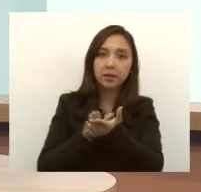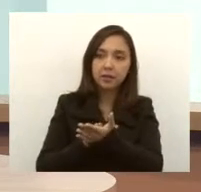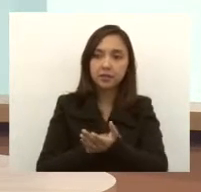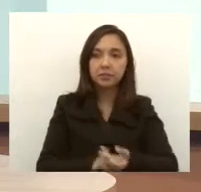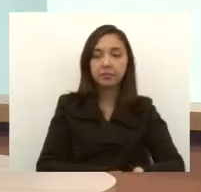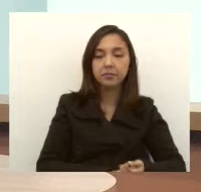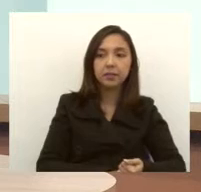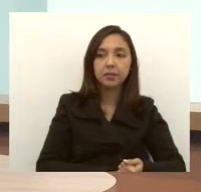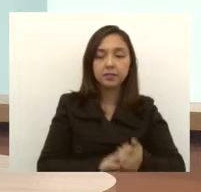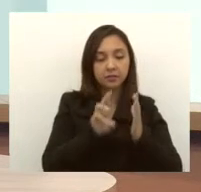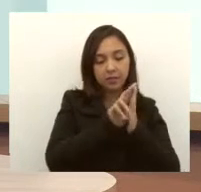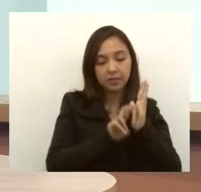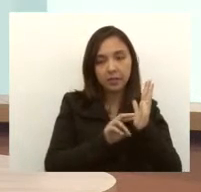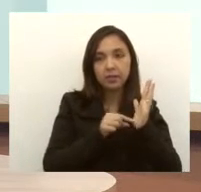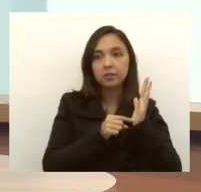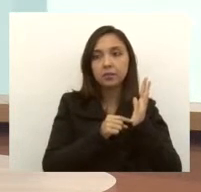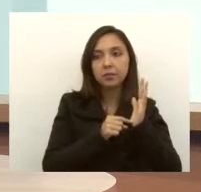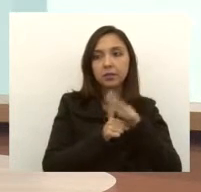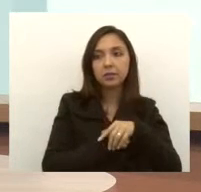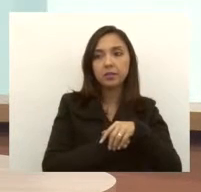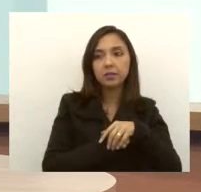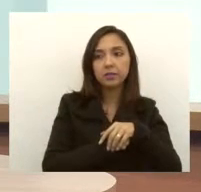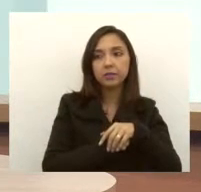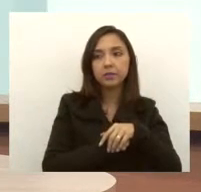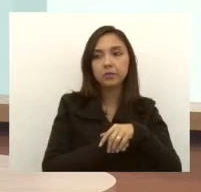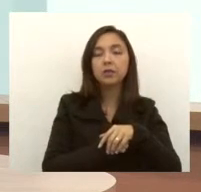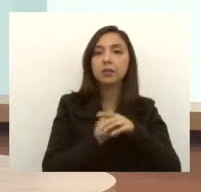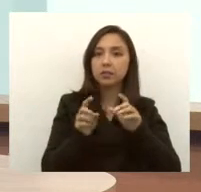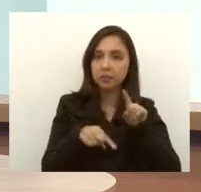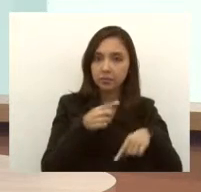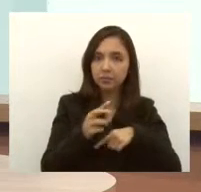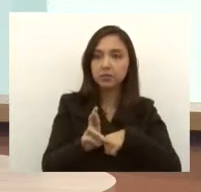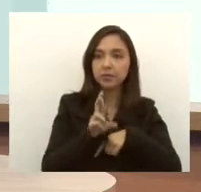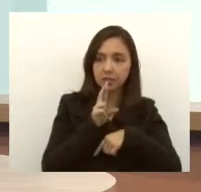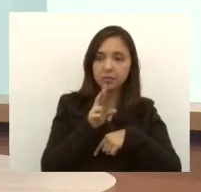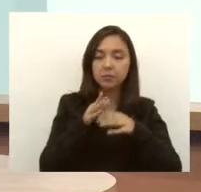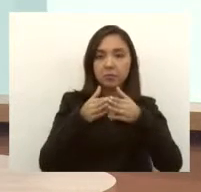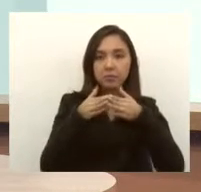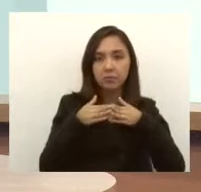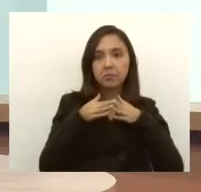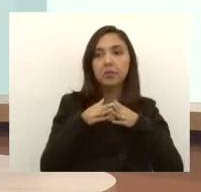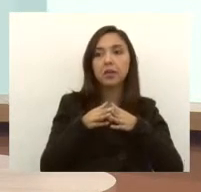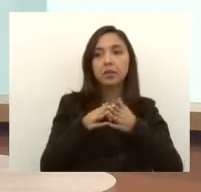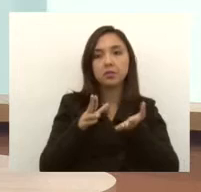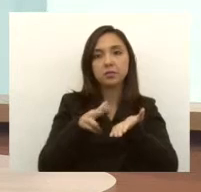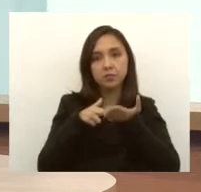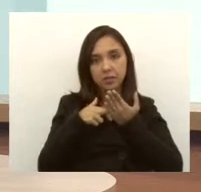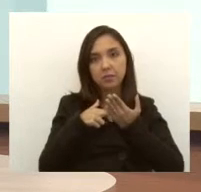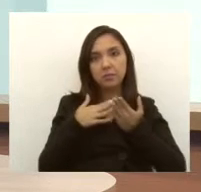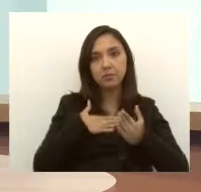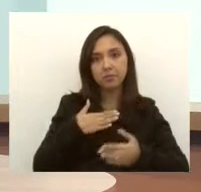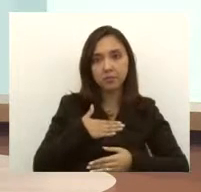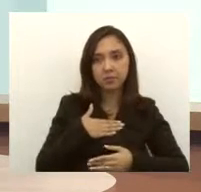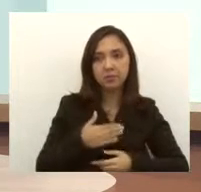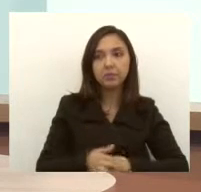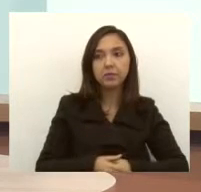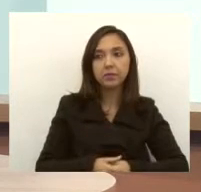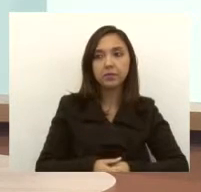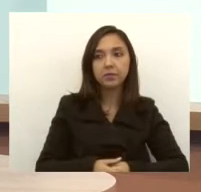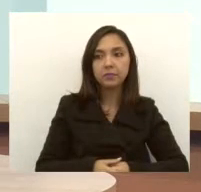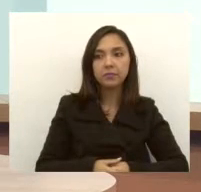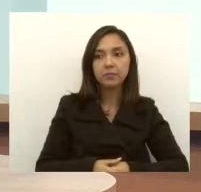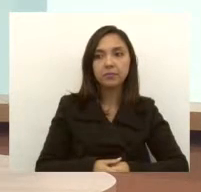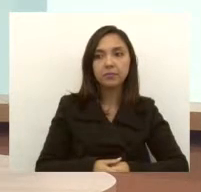pelo requerimento. Assim que chegar a resposta também, peço a Vossa Excelência que encaminhe ao meu gabinete. Porque